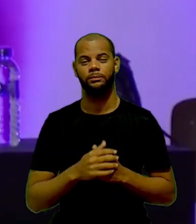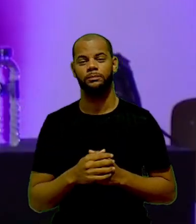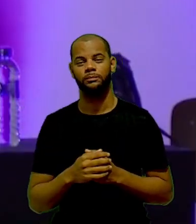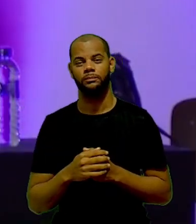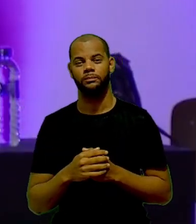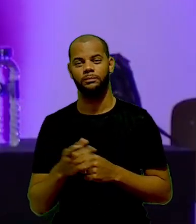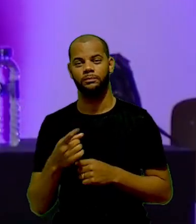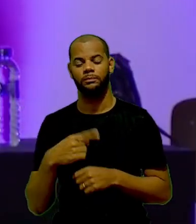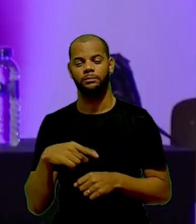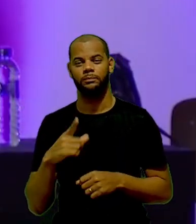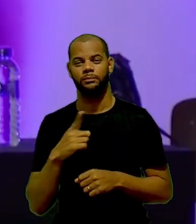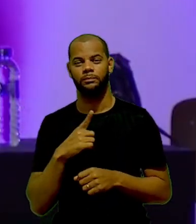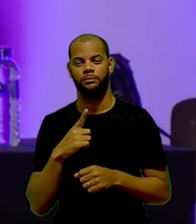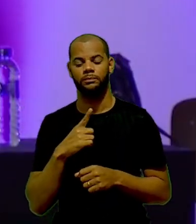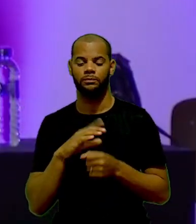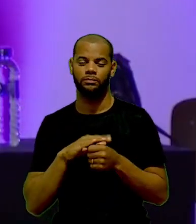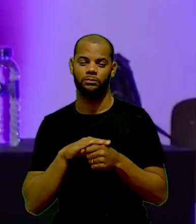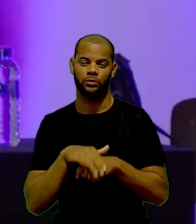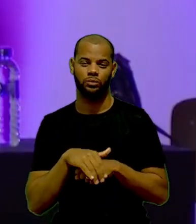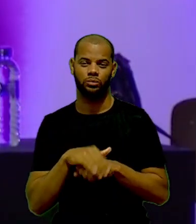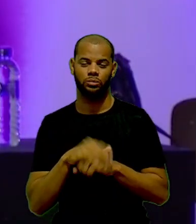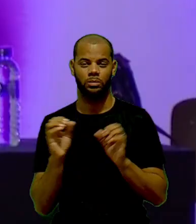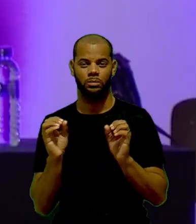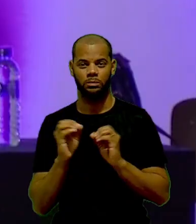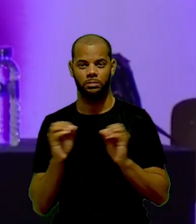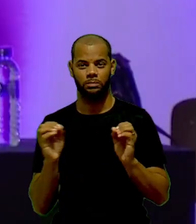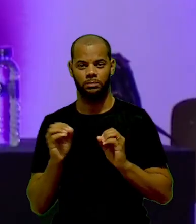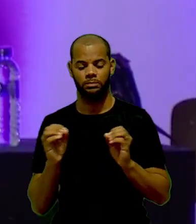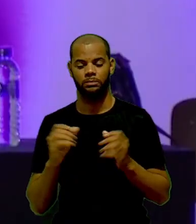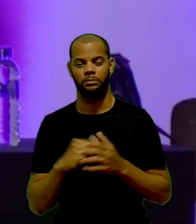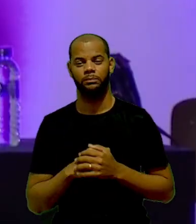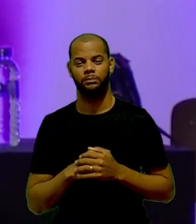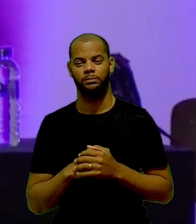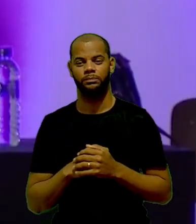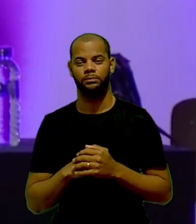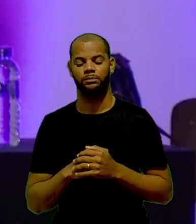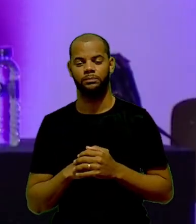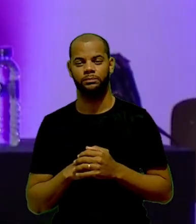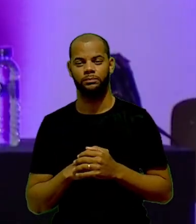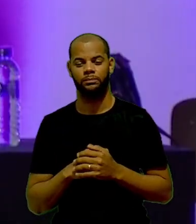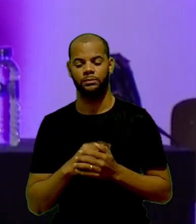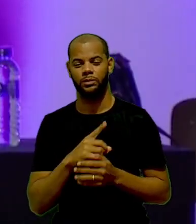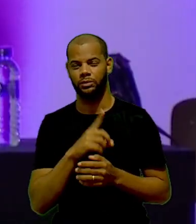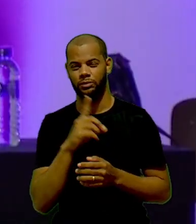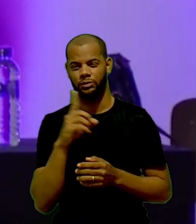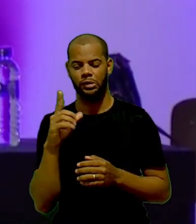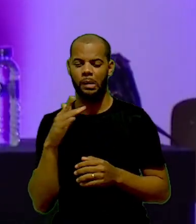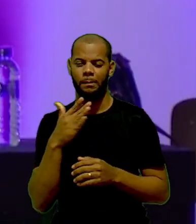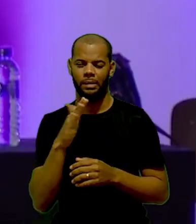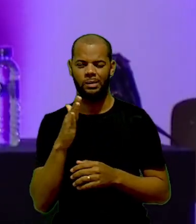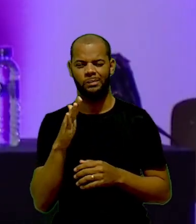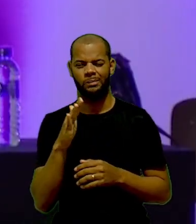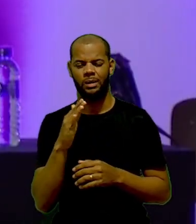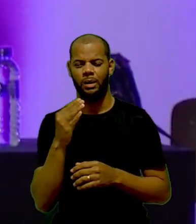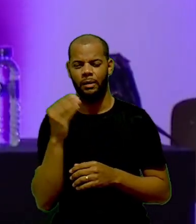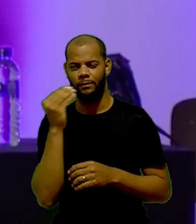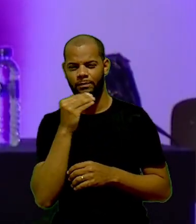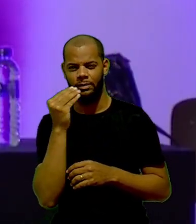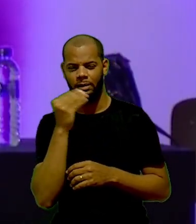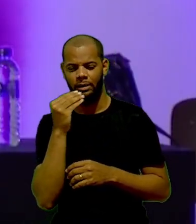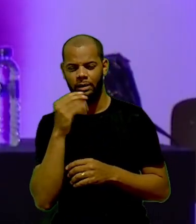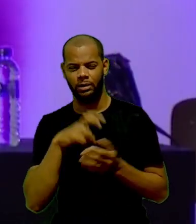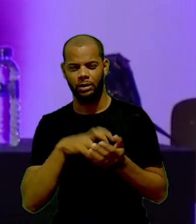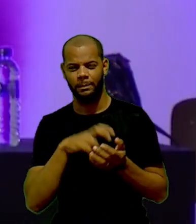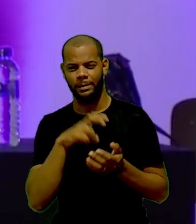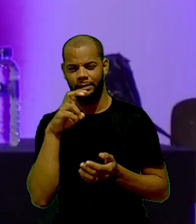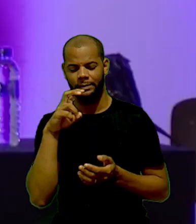temos, de noite não temos energia solar, durante o dia ela varia, né? Ela começa fraquinha quando amanhece,